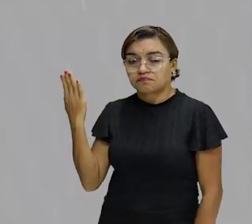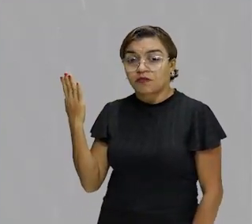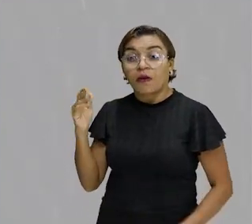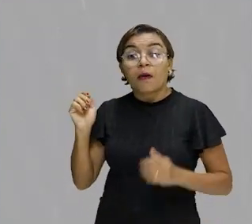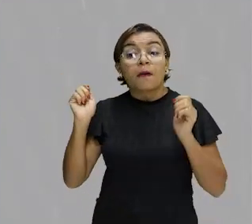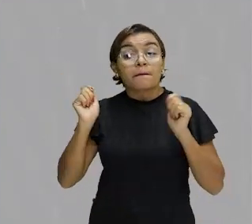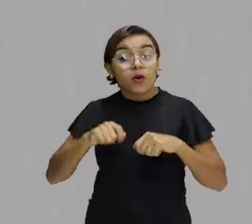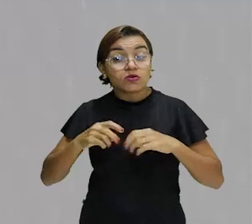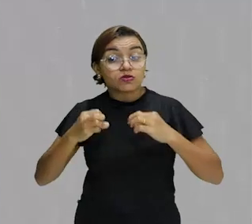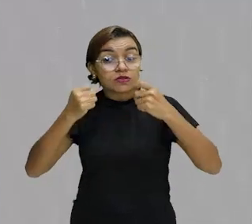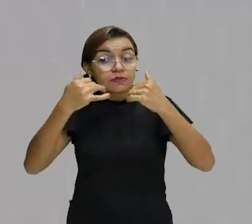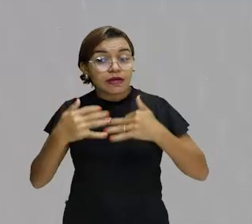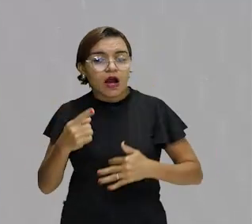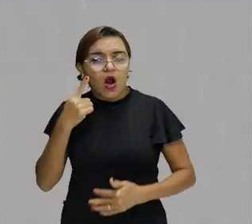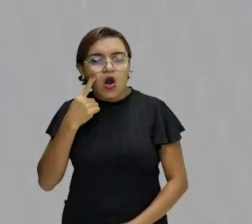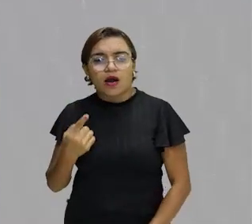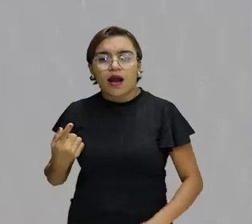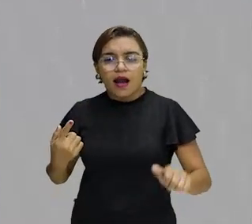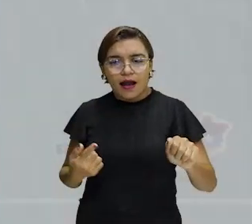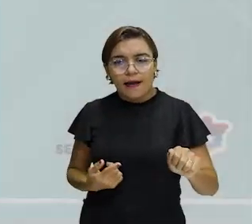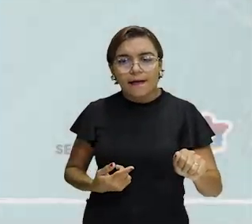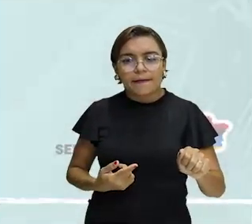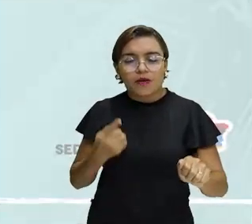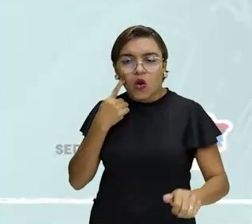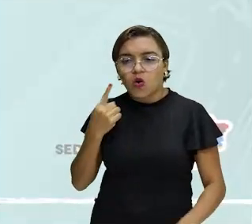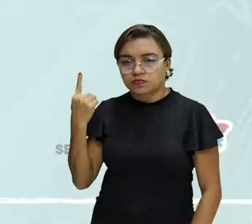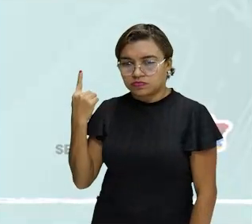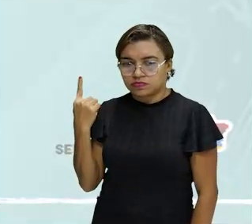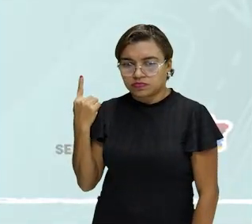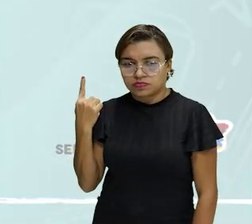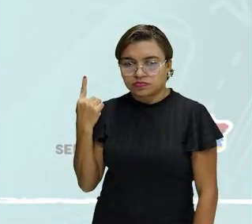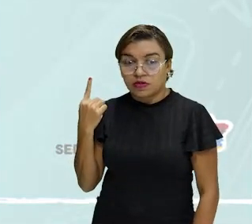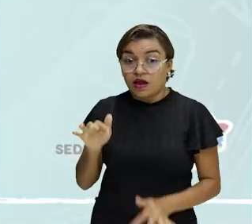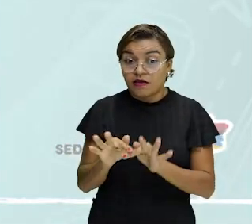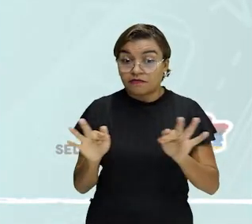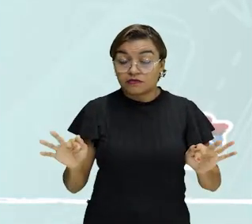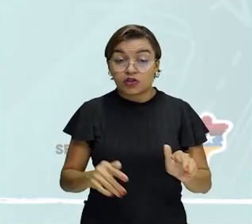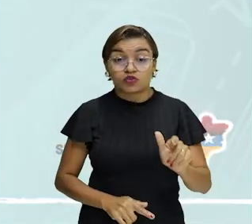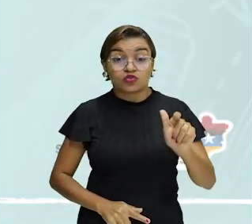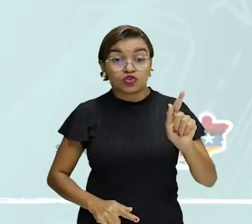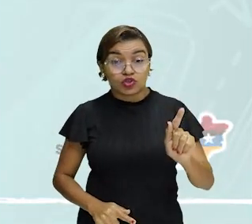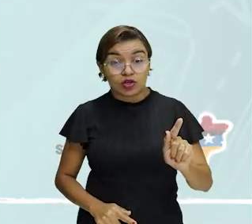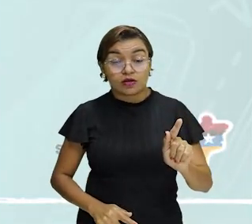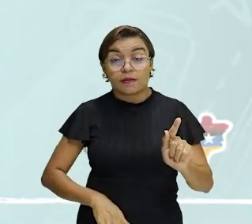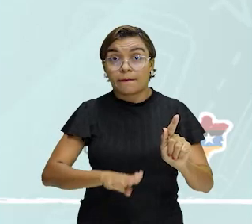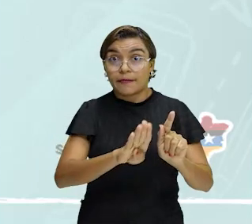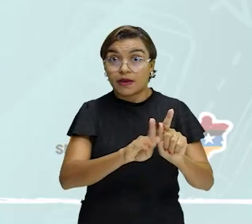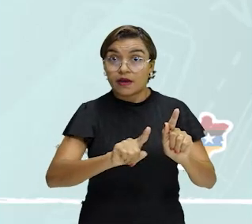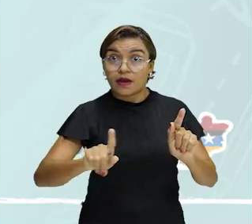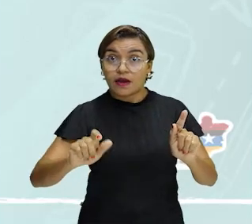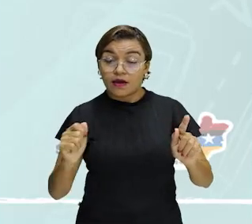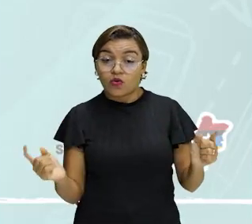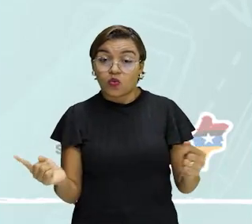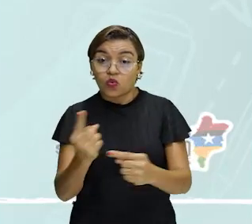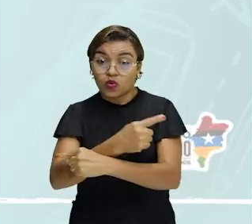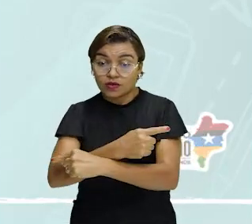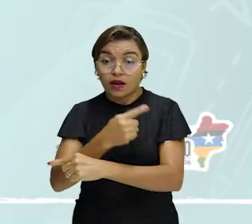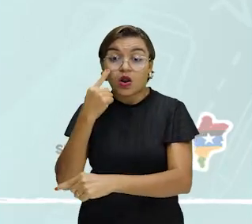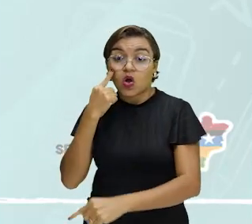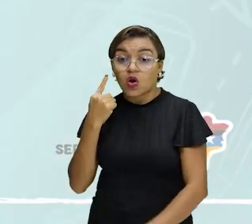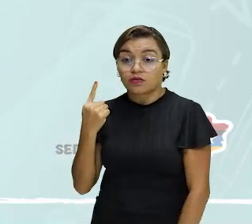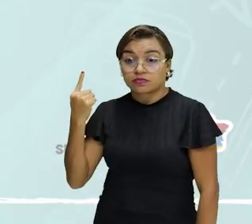tá? Então, inversa tem aquela ideia, tem a ida e tem a volta, tá? Então, se f é de A